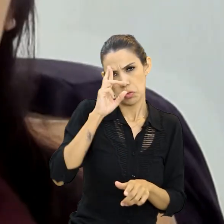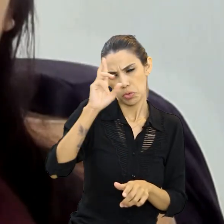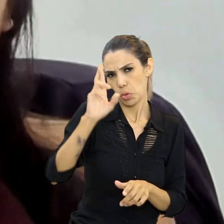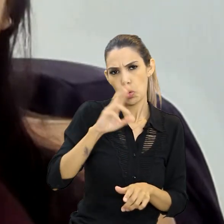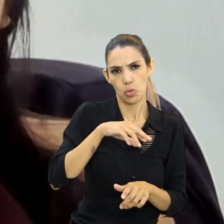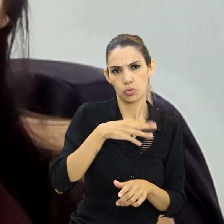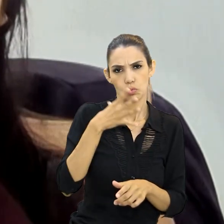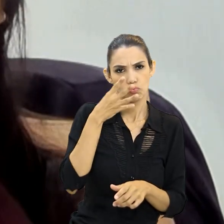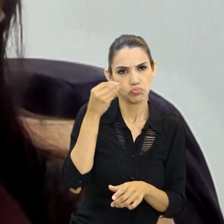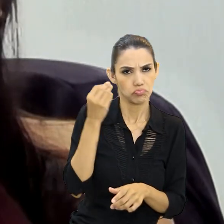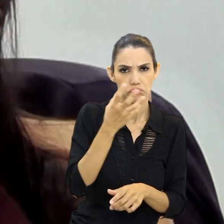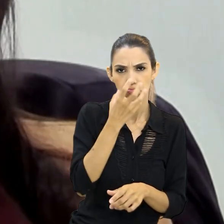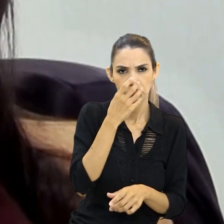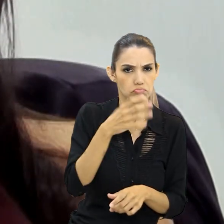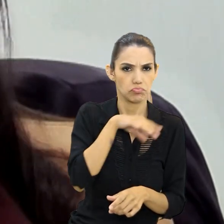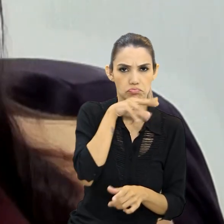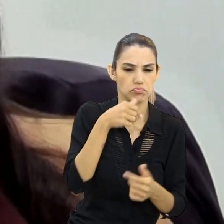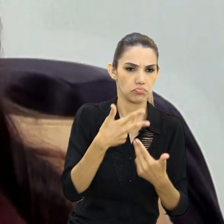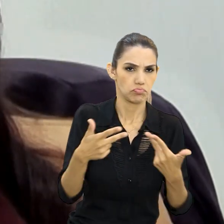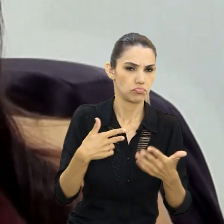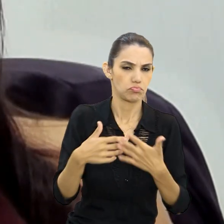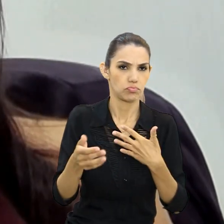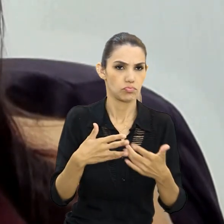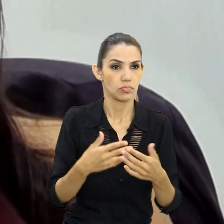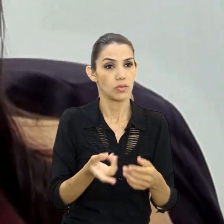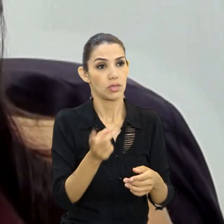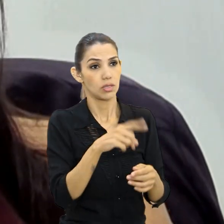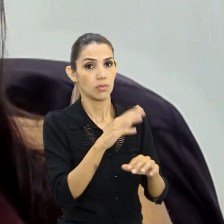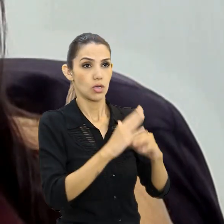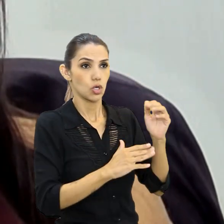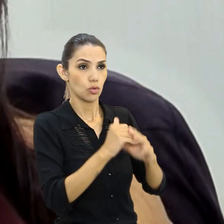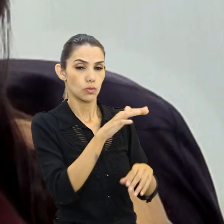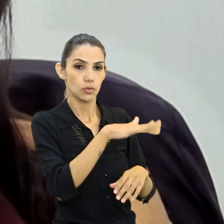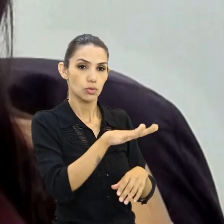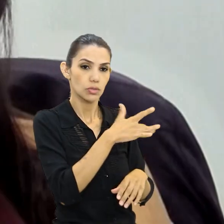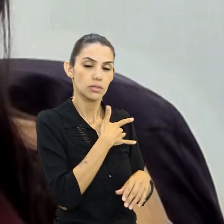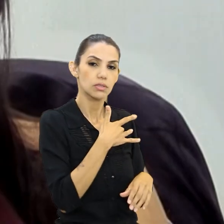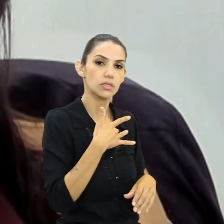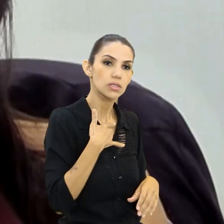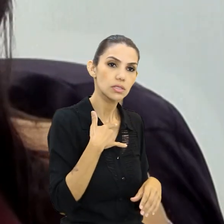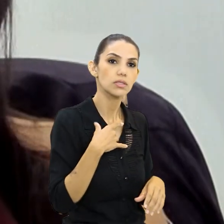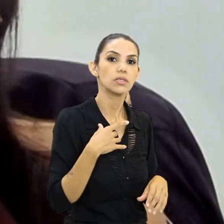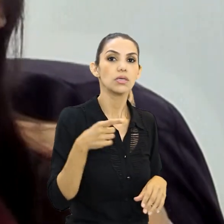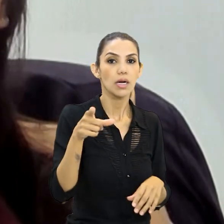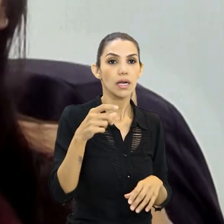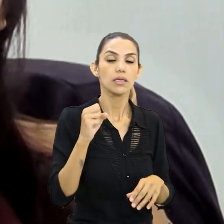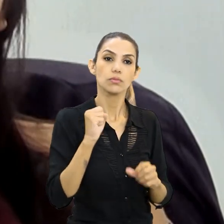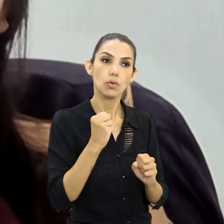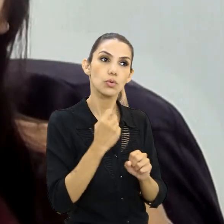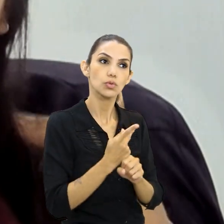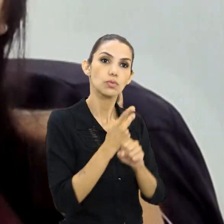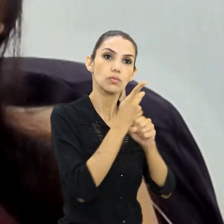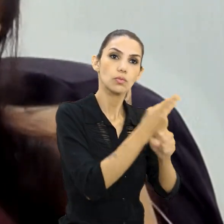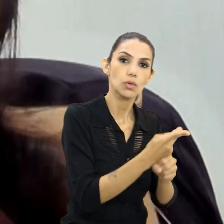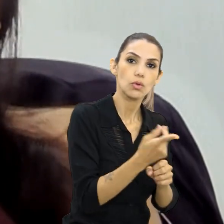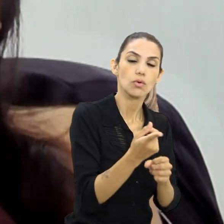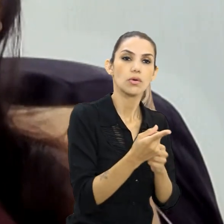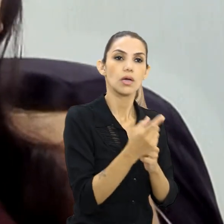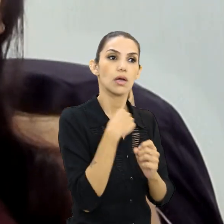ou o tutor de algum animal ou outros profissionais de saúde possam utilizar para tirar suas dúvidas e